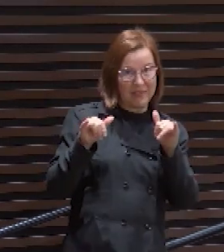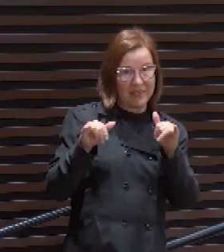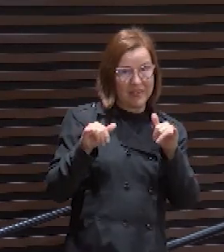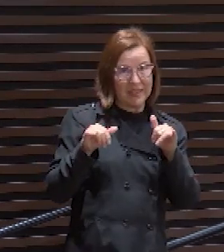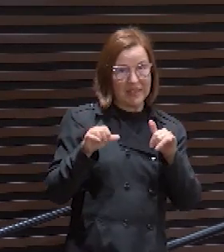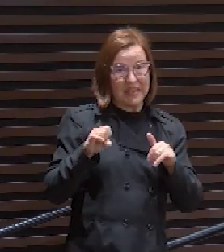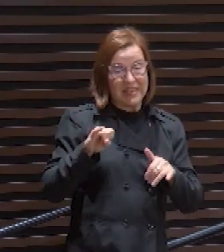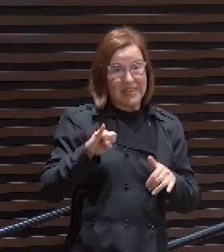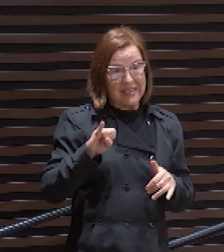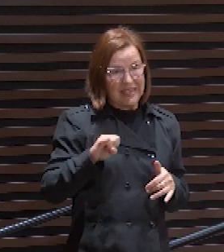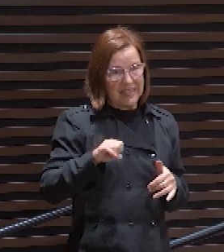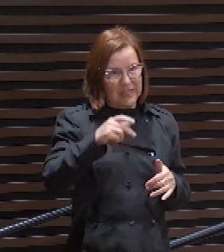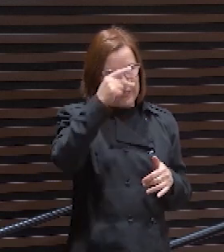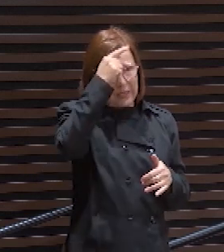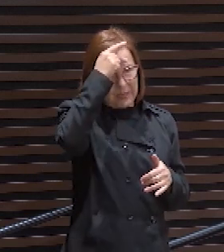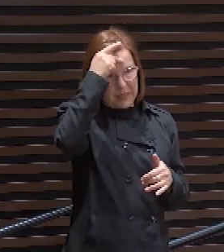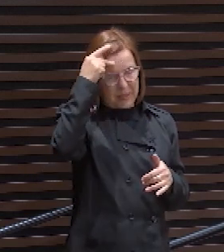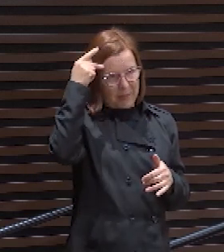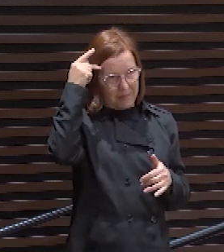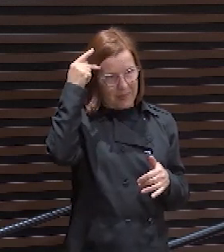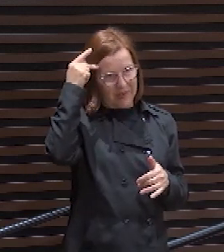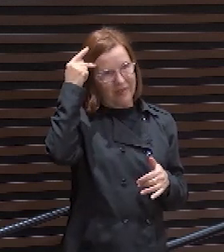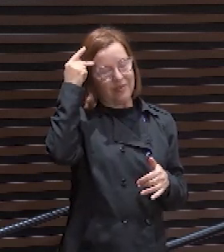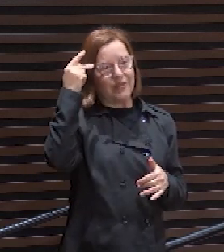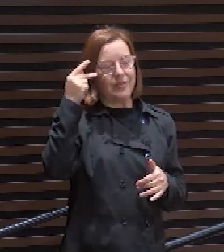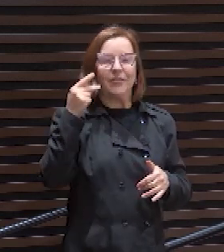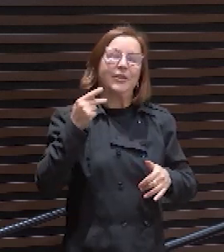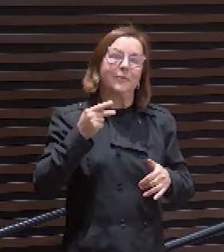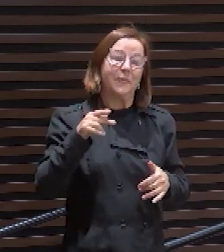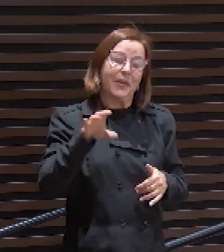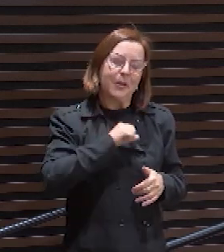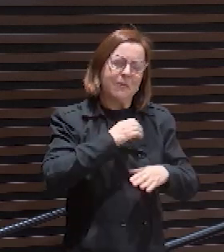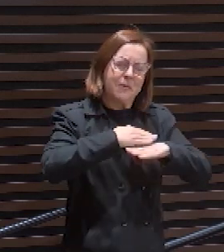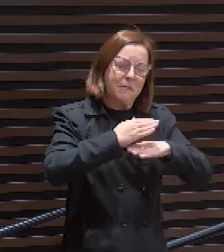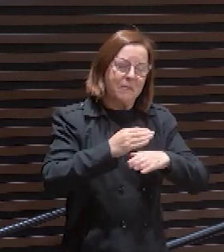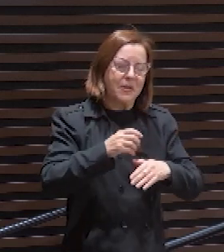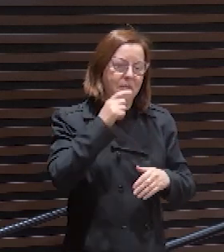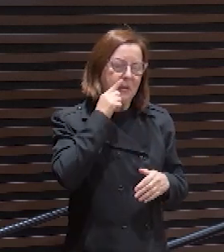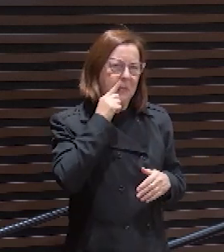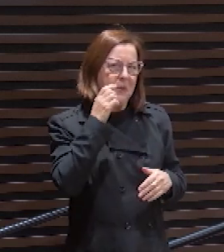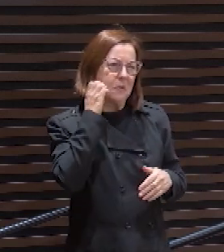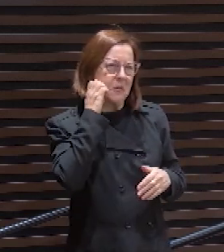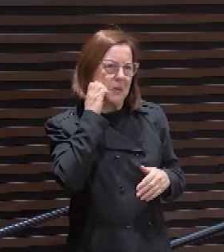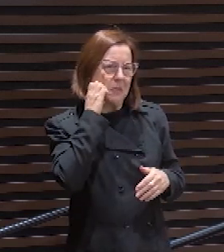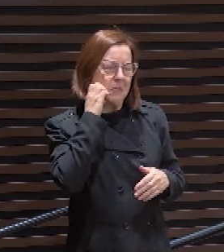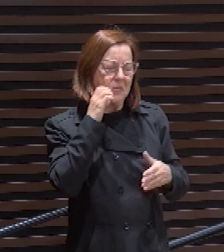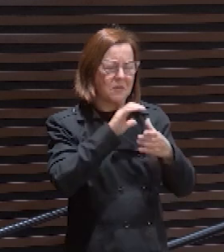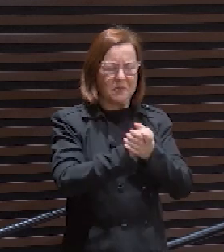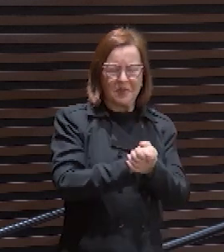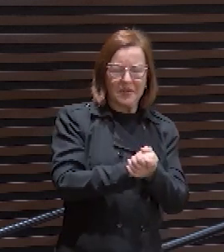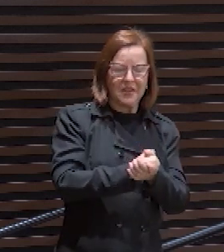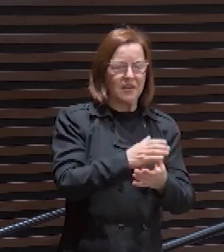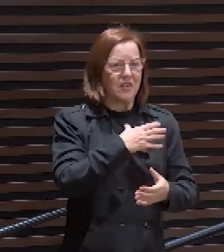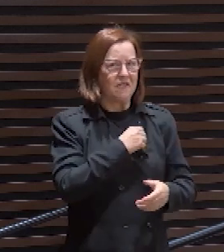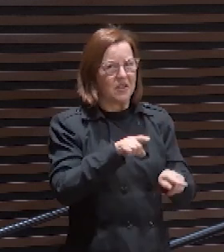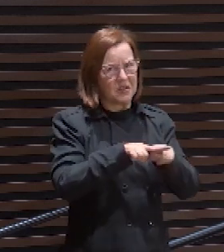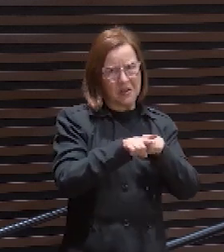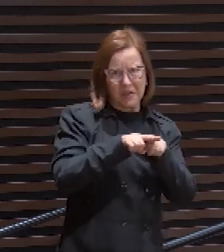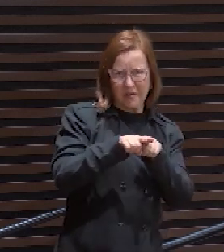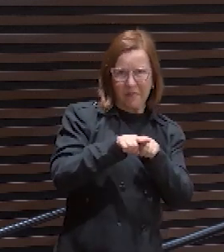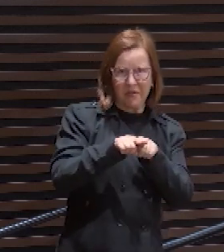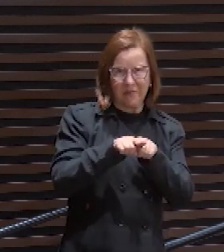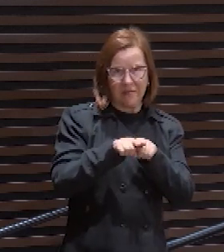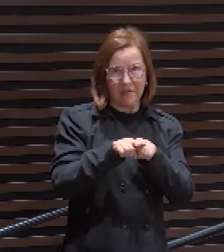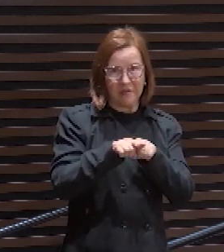alguém vem a mim e não aborrece a seu pai, e mãe, e mulher, e filhos, e irmãos, e